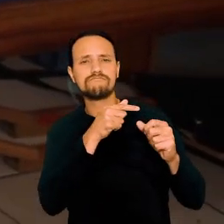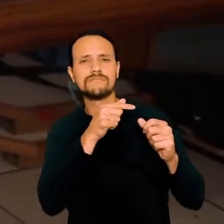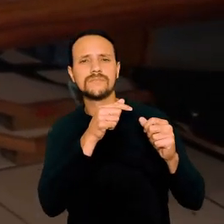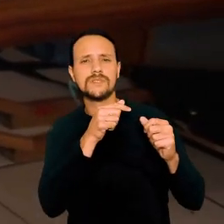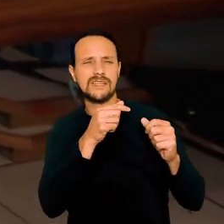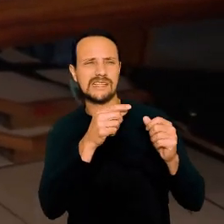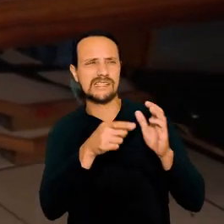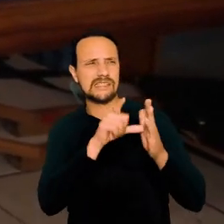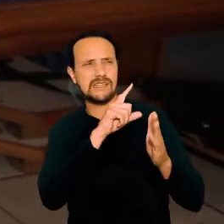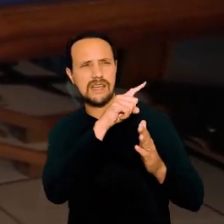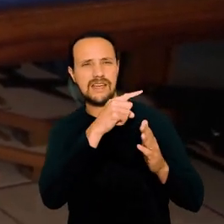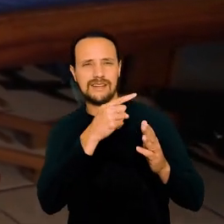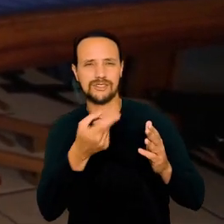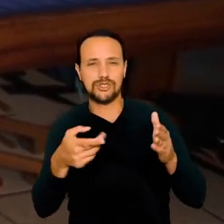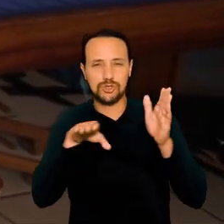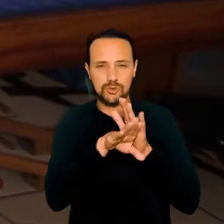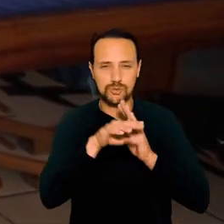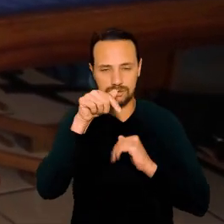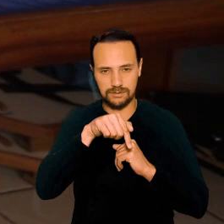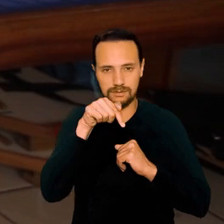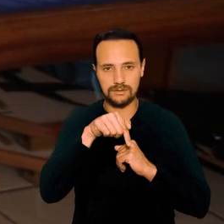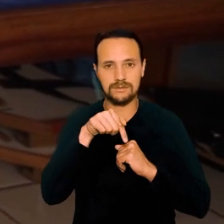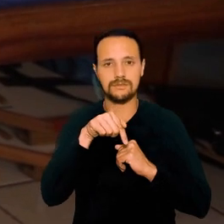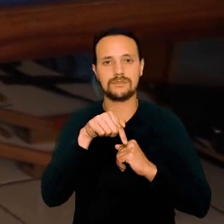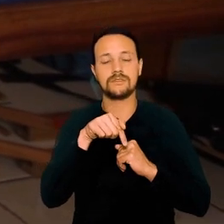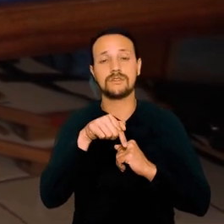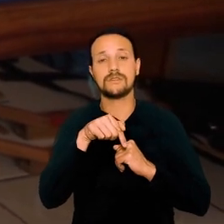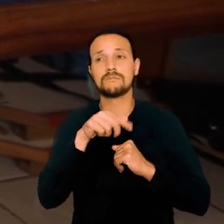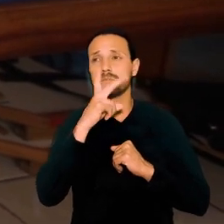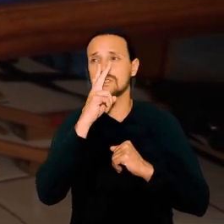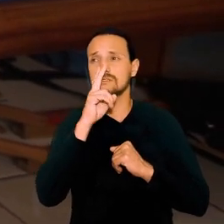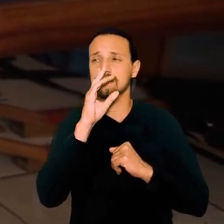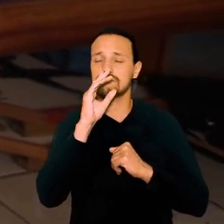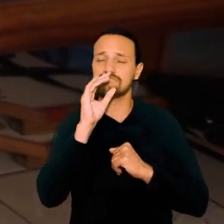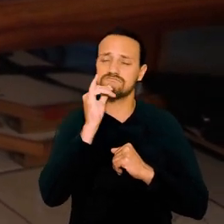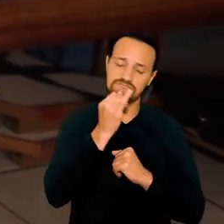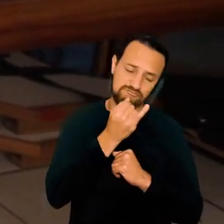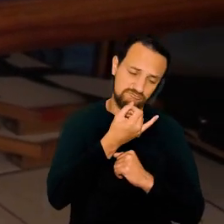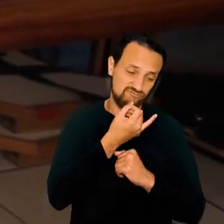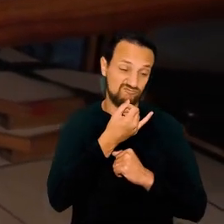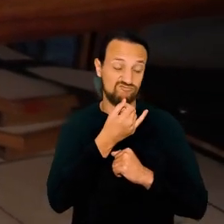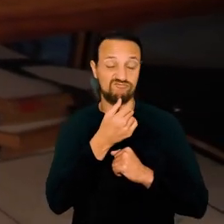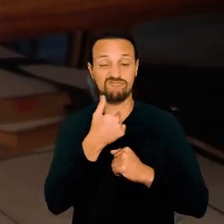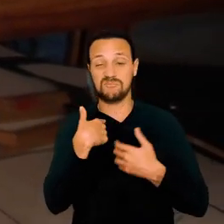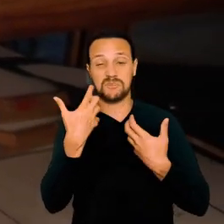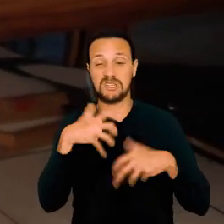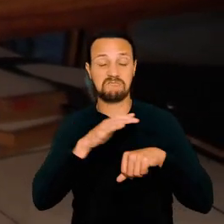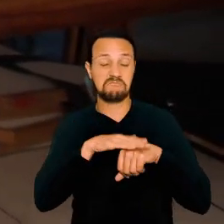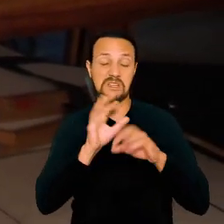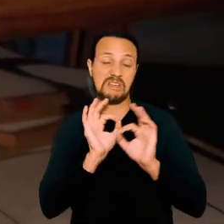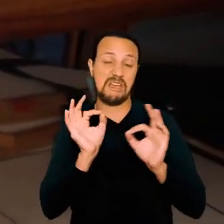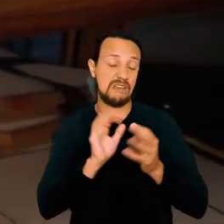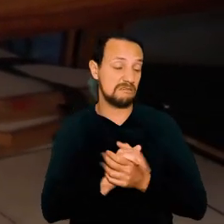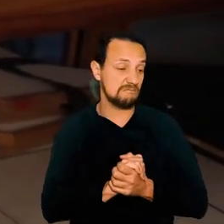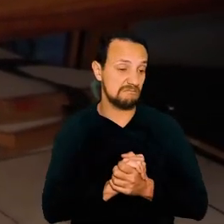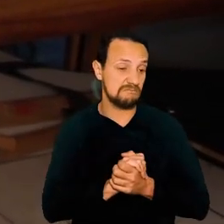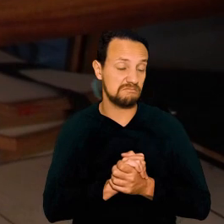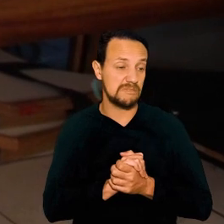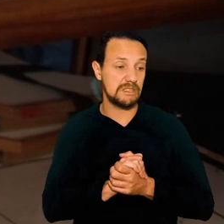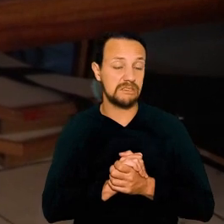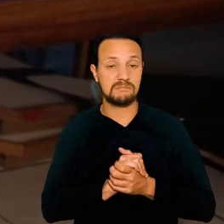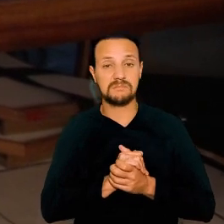cá e executar tudo isso. E o que é a terapia ocupacional? É uma profissão voltada para o desempenho